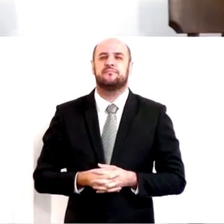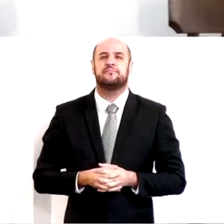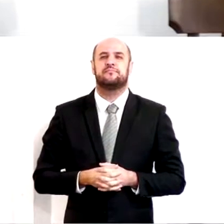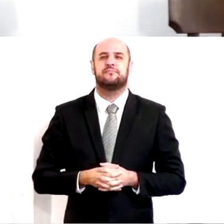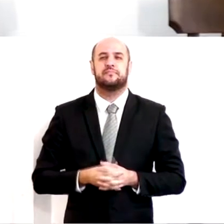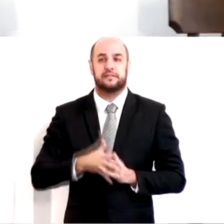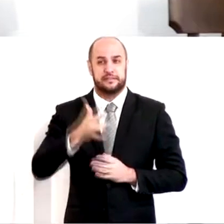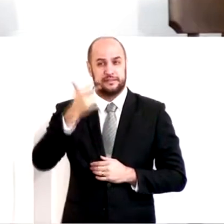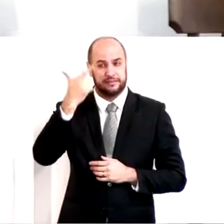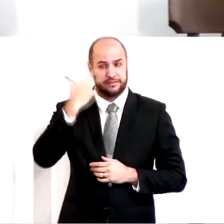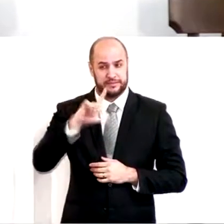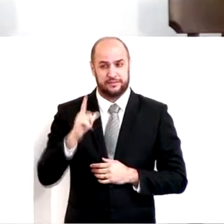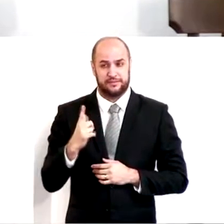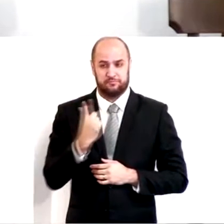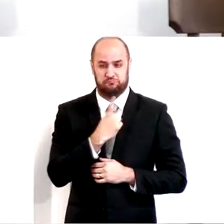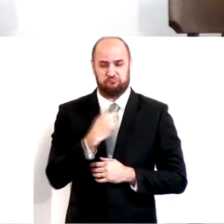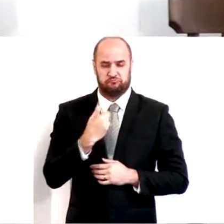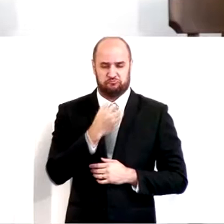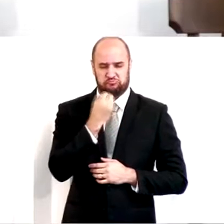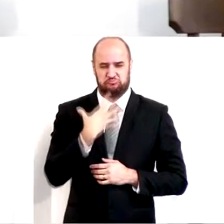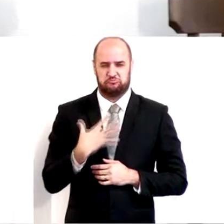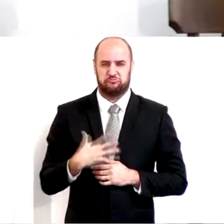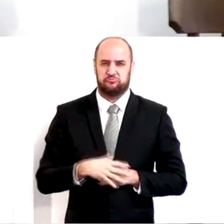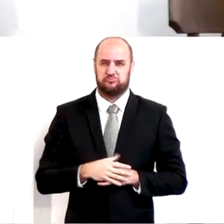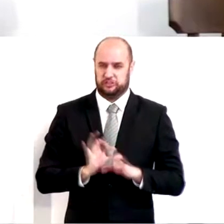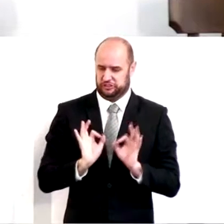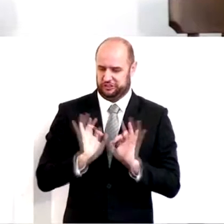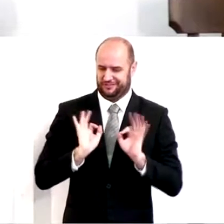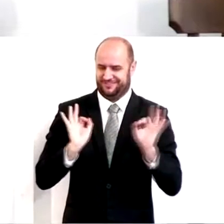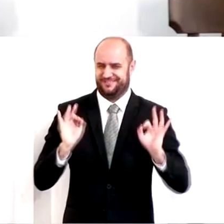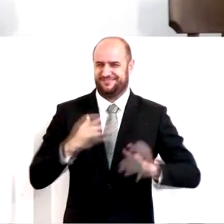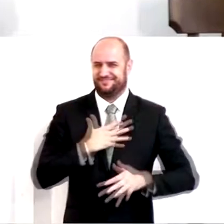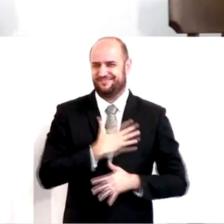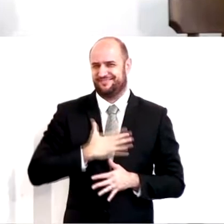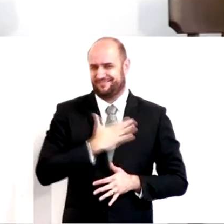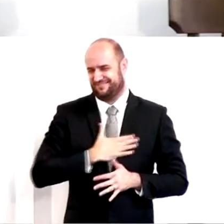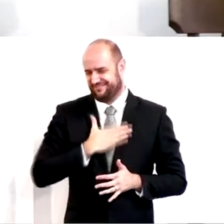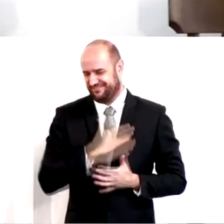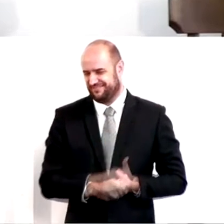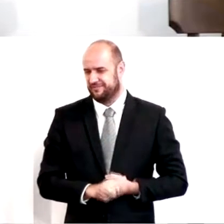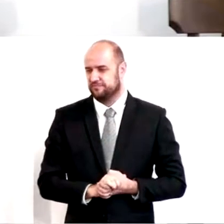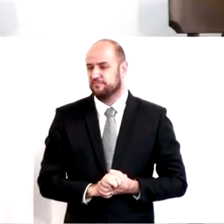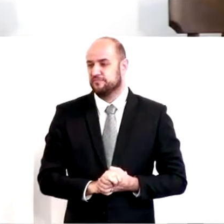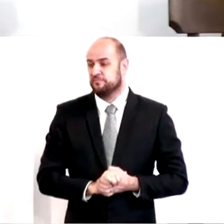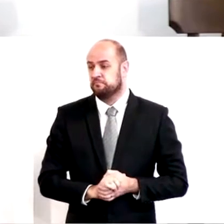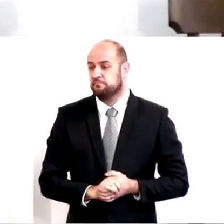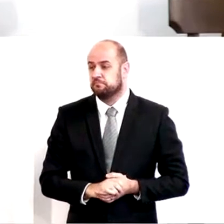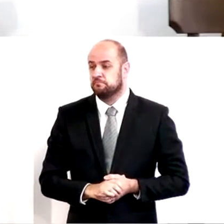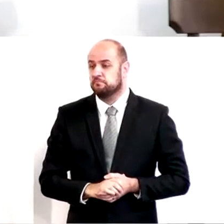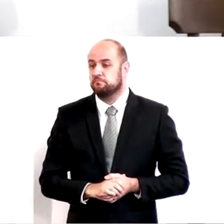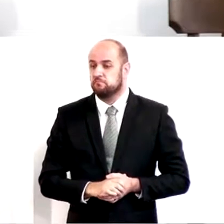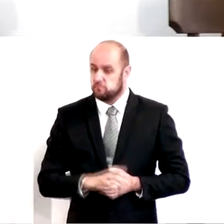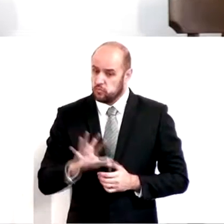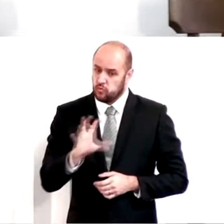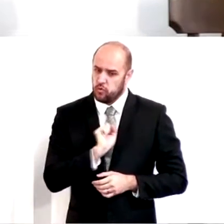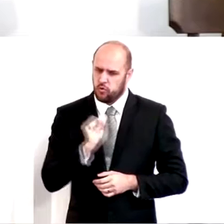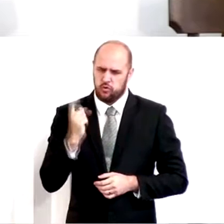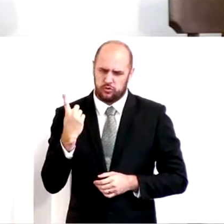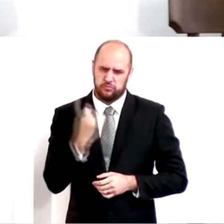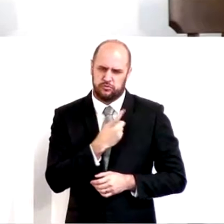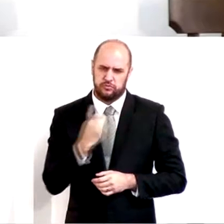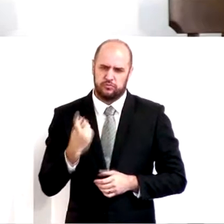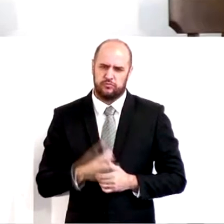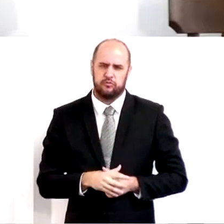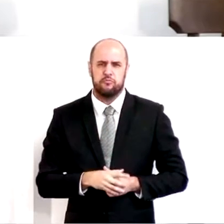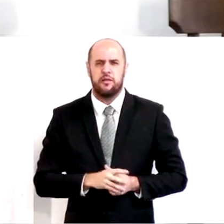Carolina Herrera, muito bom, muito agradável mesmo. Irmãos, mas o que é um bom perfume? Quem